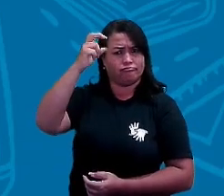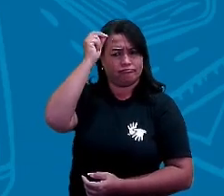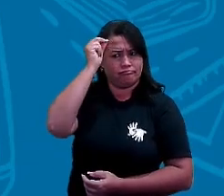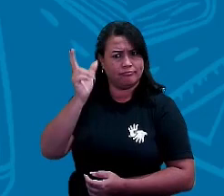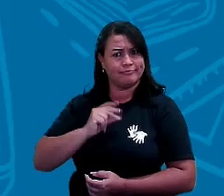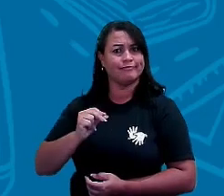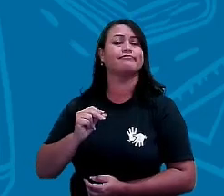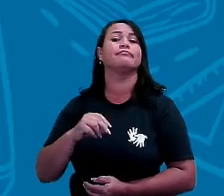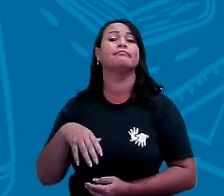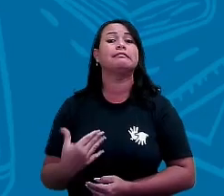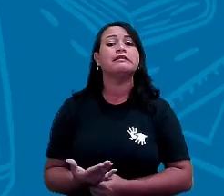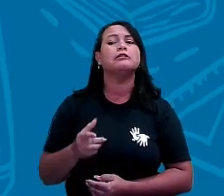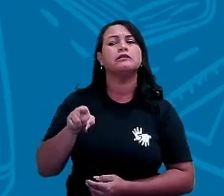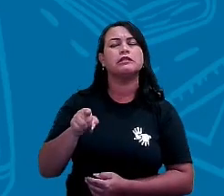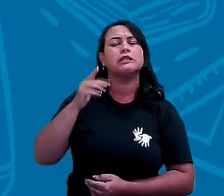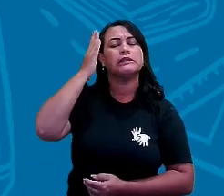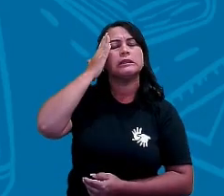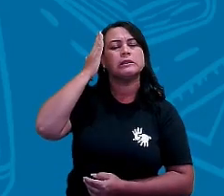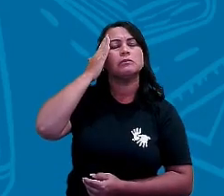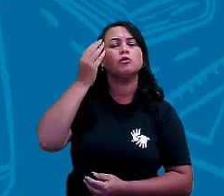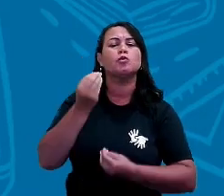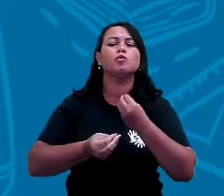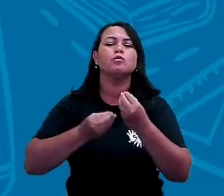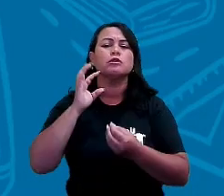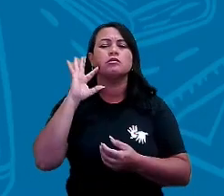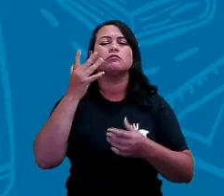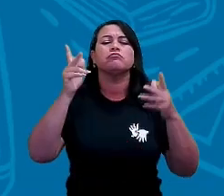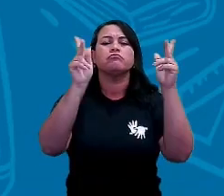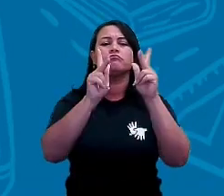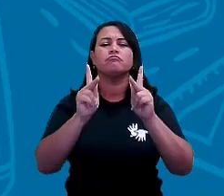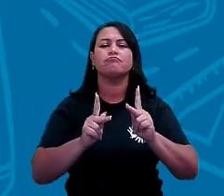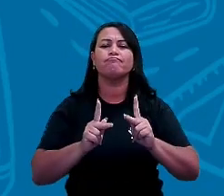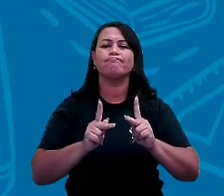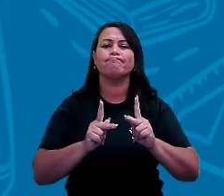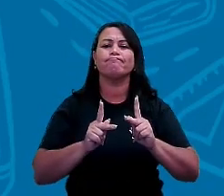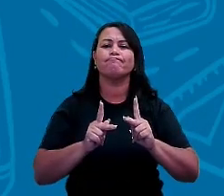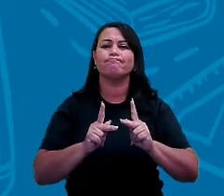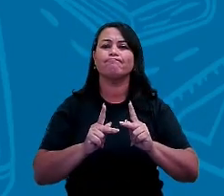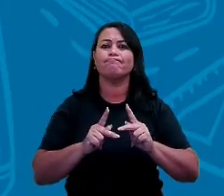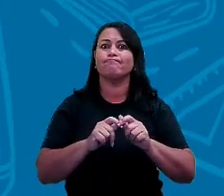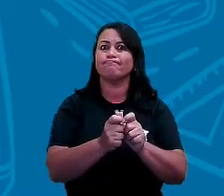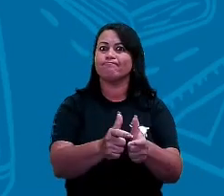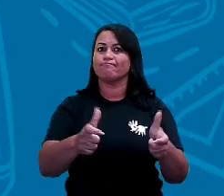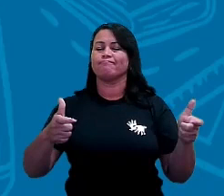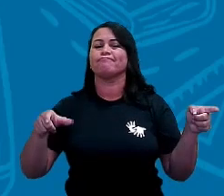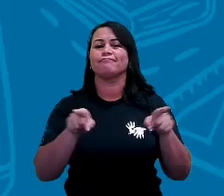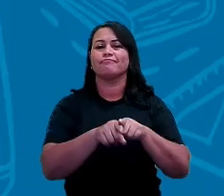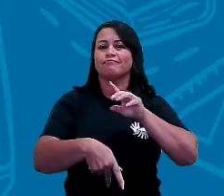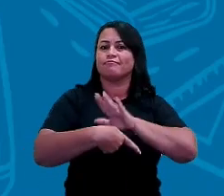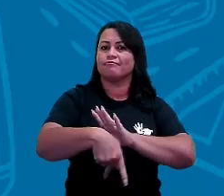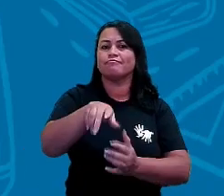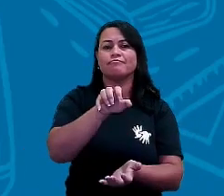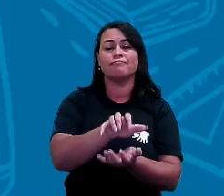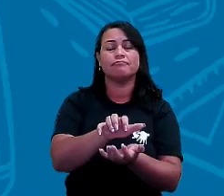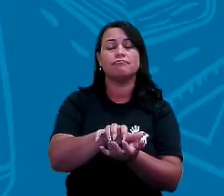esperto. E ele soube manter um clima de paz e prosperidade em Pernambuco. Mas,